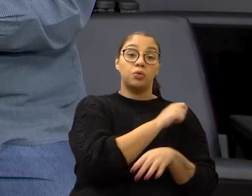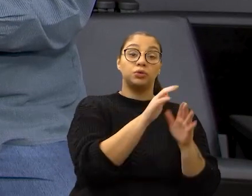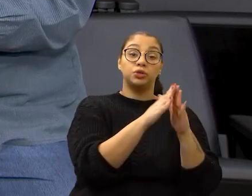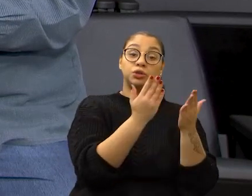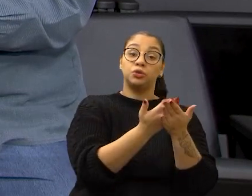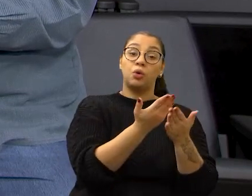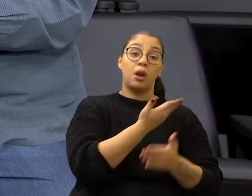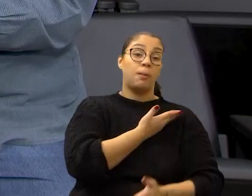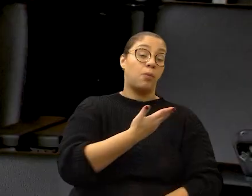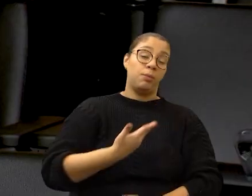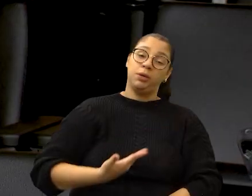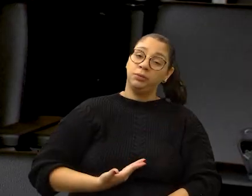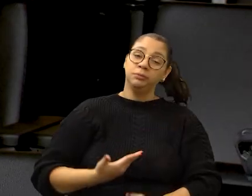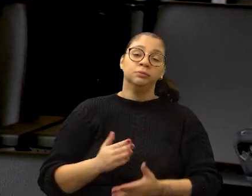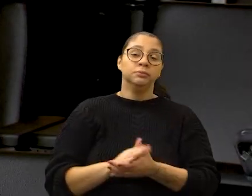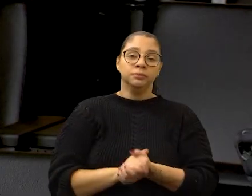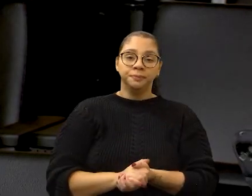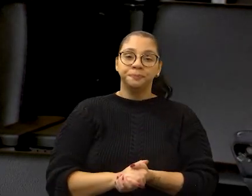escolas públicas.